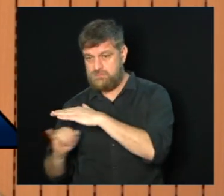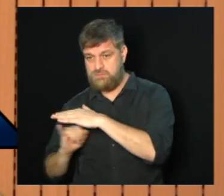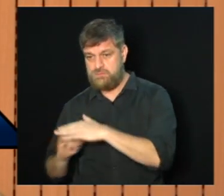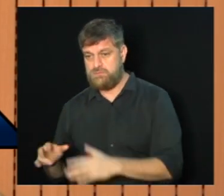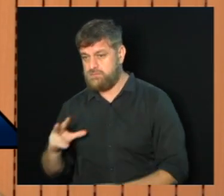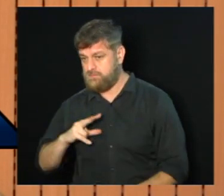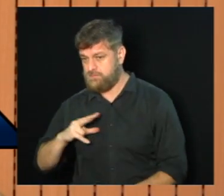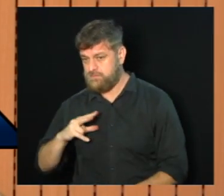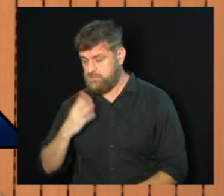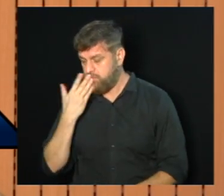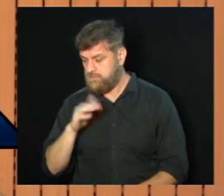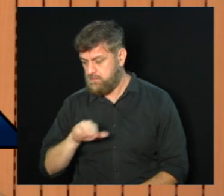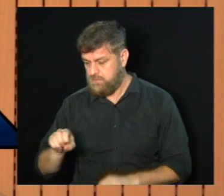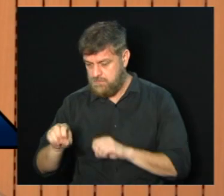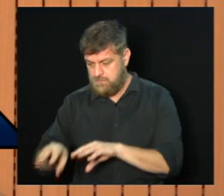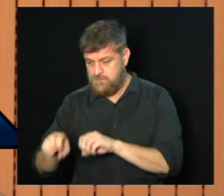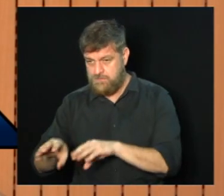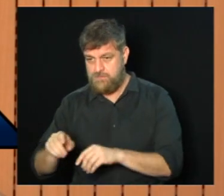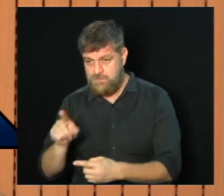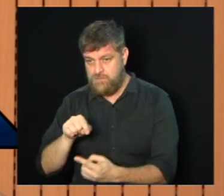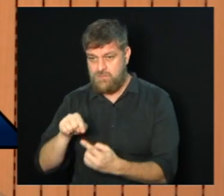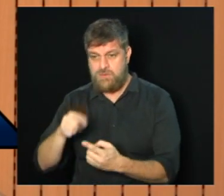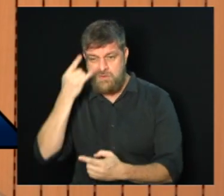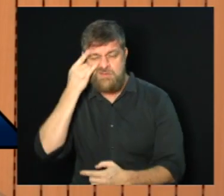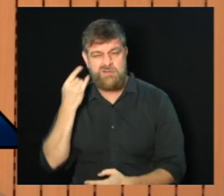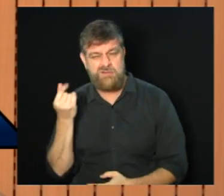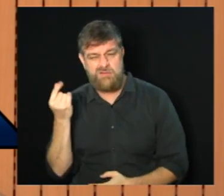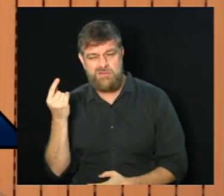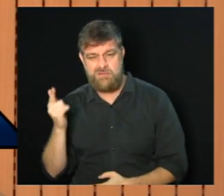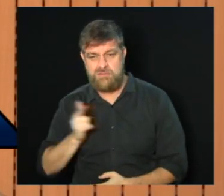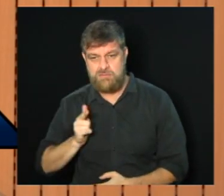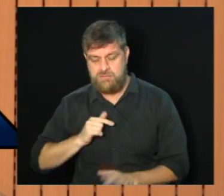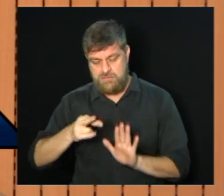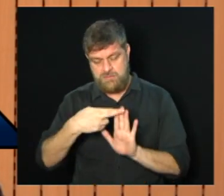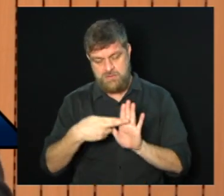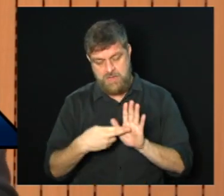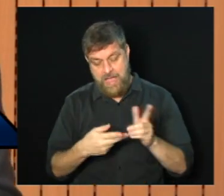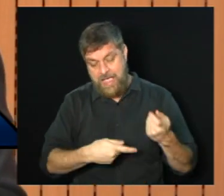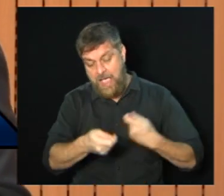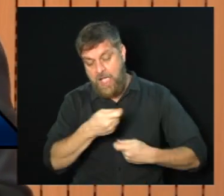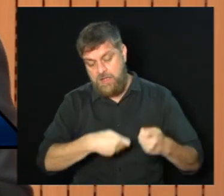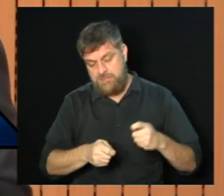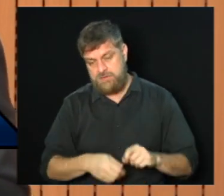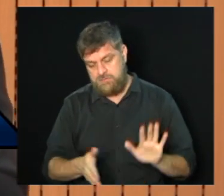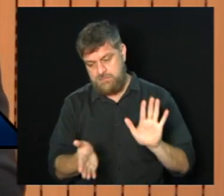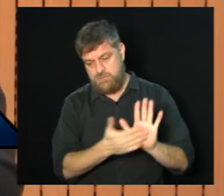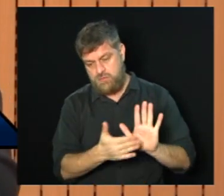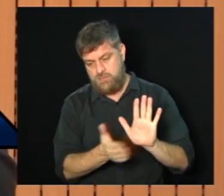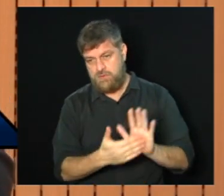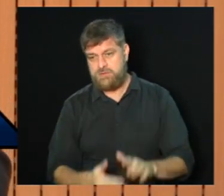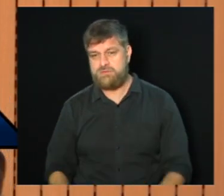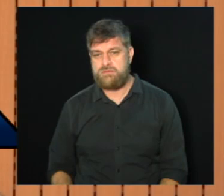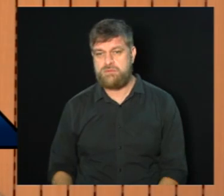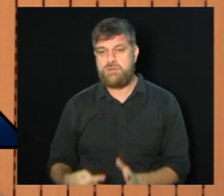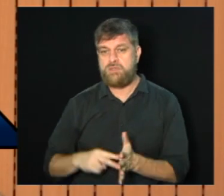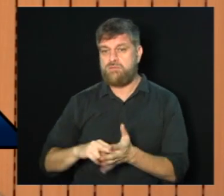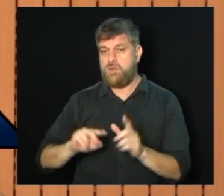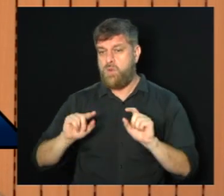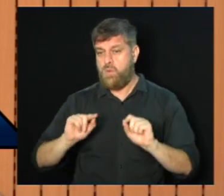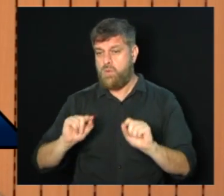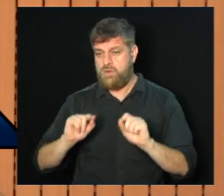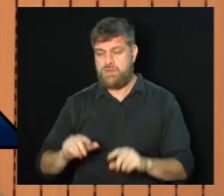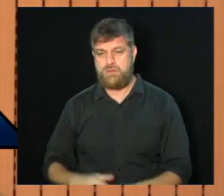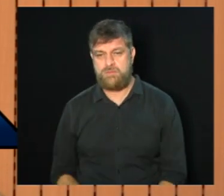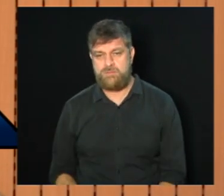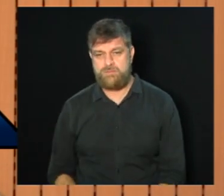infantil, ensino fundamental com fins lucrativos nos termos a serem propostos pela administração. Ou seja, senhores, é um